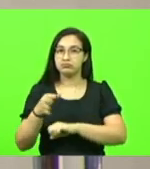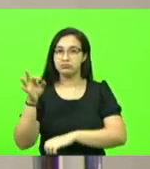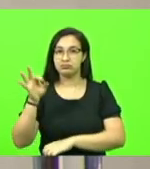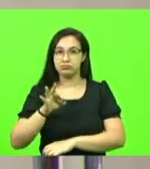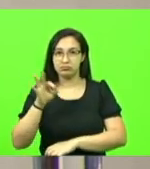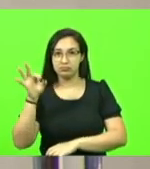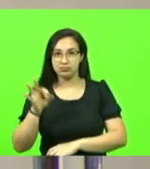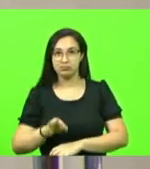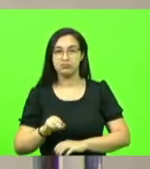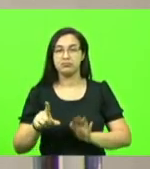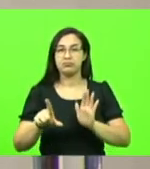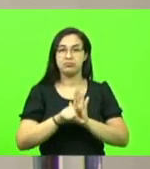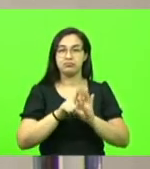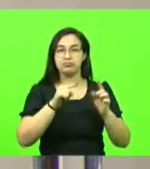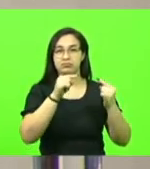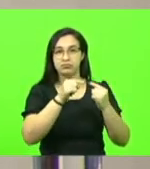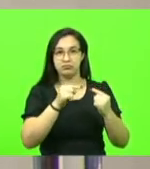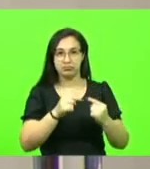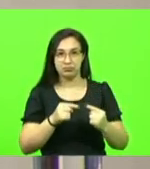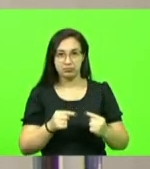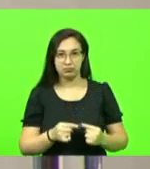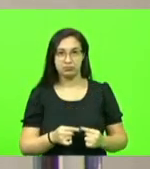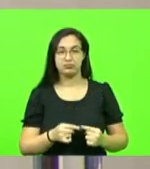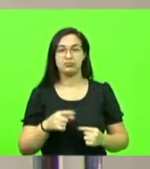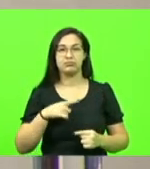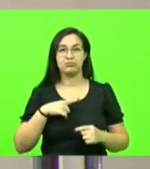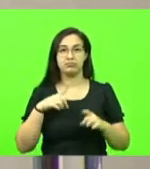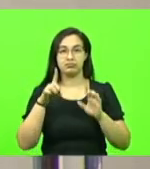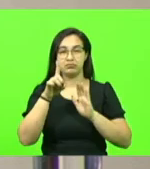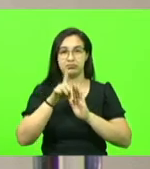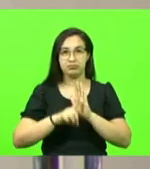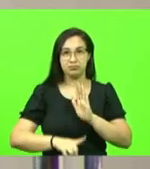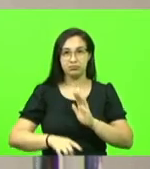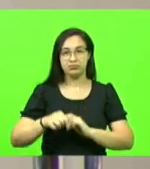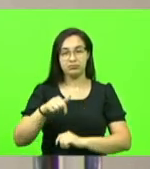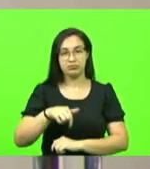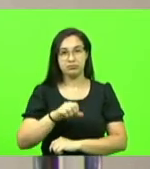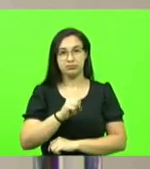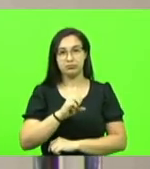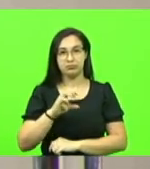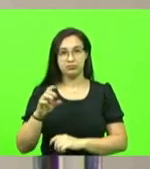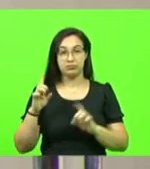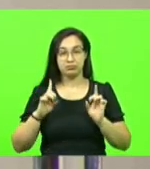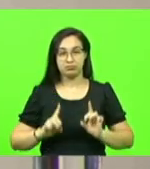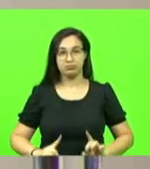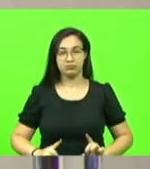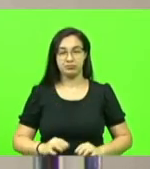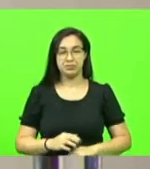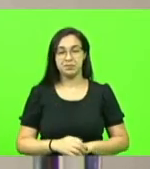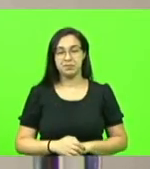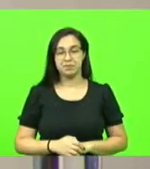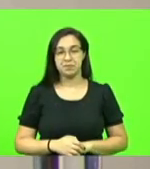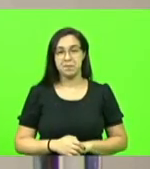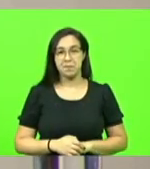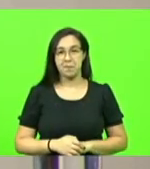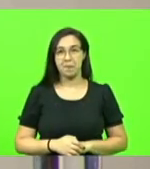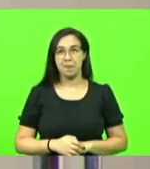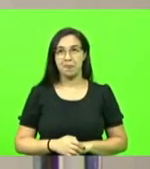vagas destinadas às pessoas com deficiência no âmbito do Estado de Santa Catarina. Deputados que aprovam, permaneçam como se